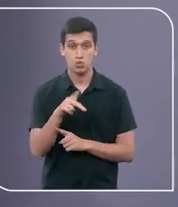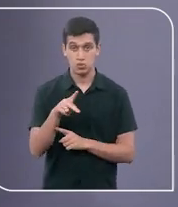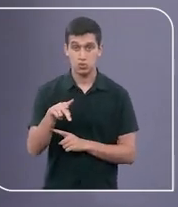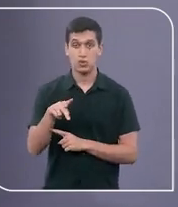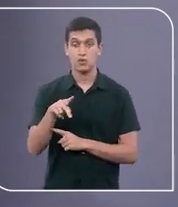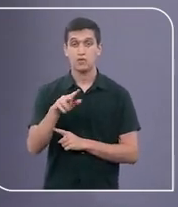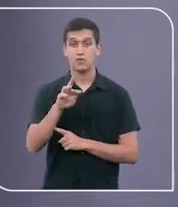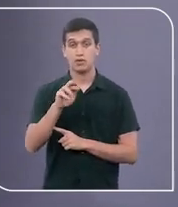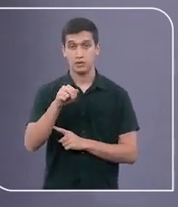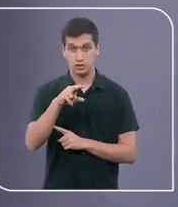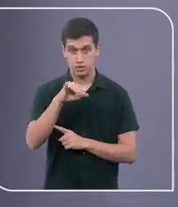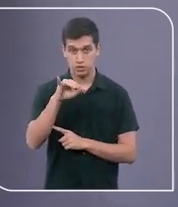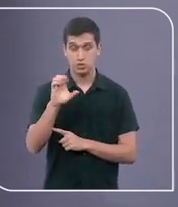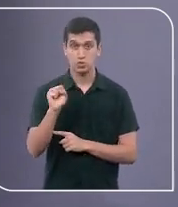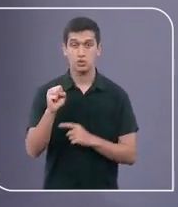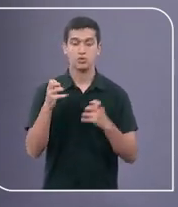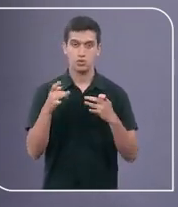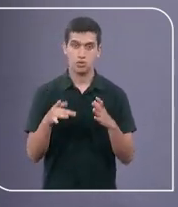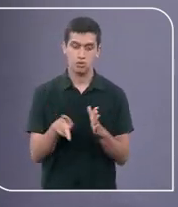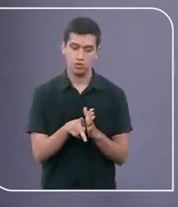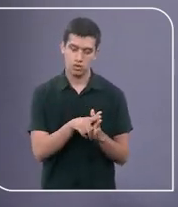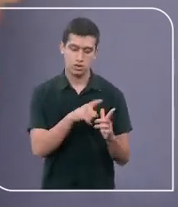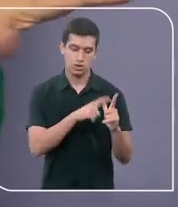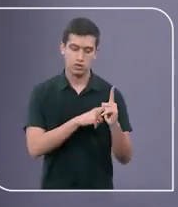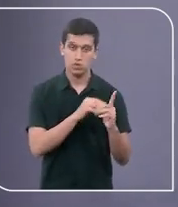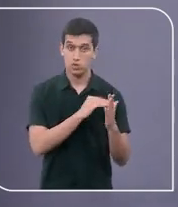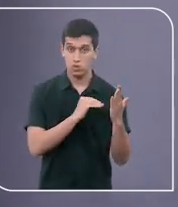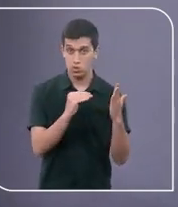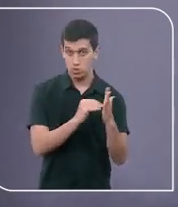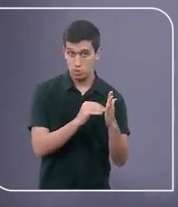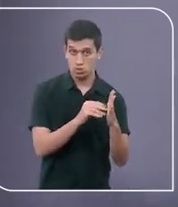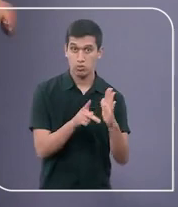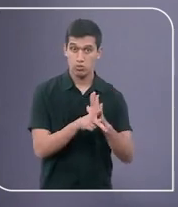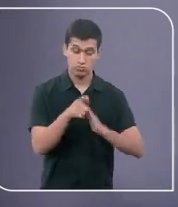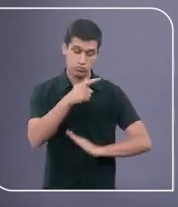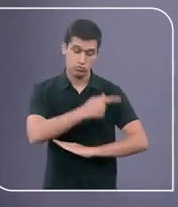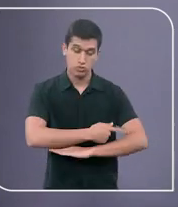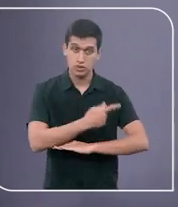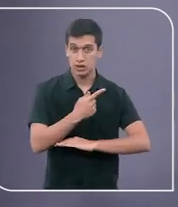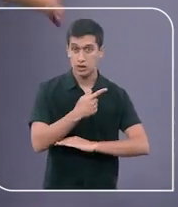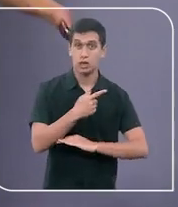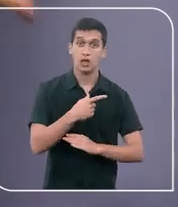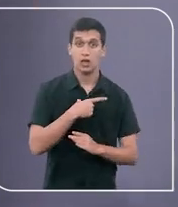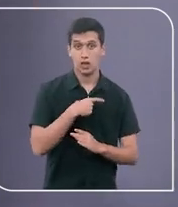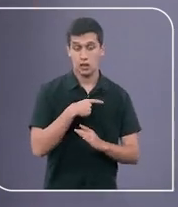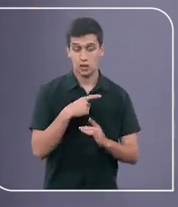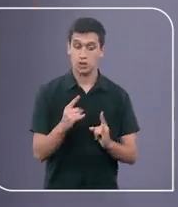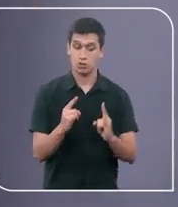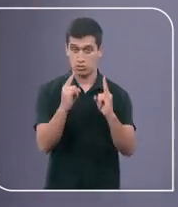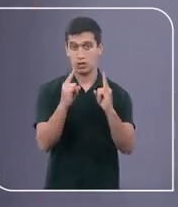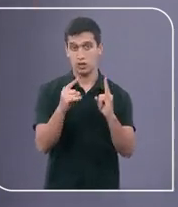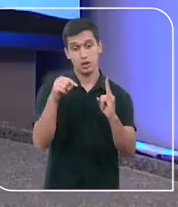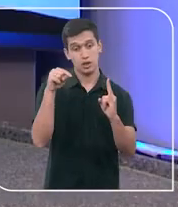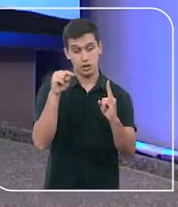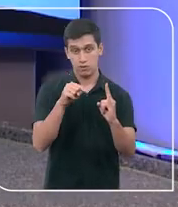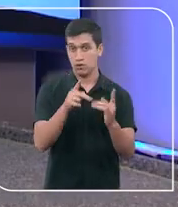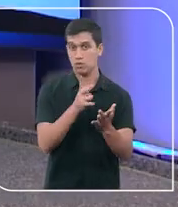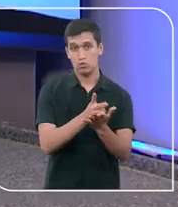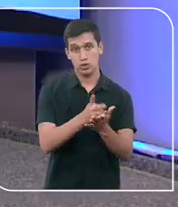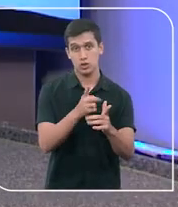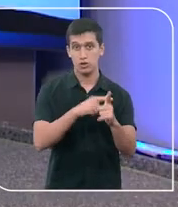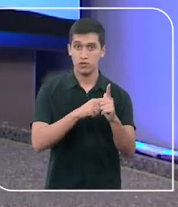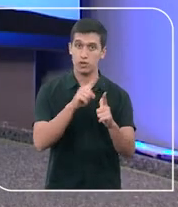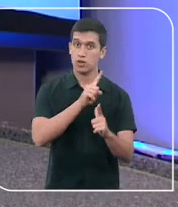dívidas condominiais, elas são do tipo próprio terreno, ou seja, acompanham o bem, né? Acompanham a coisa e não a pessoa. Mas